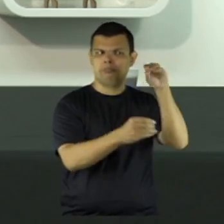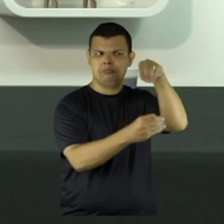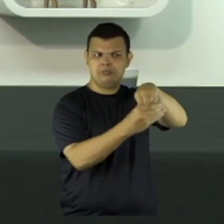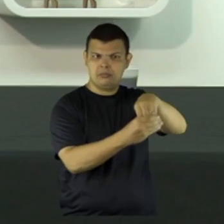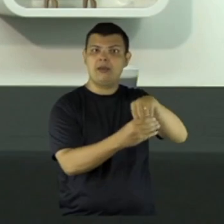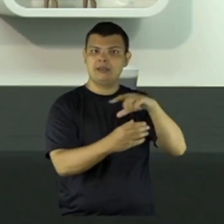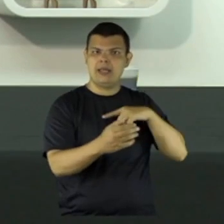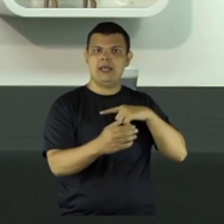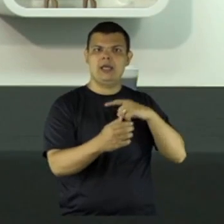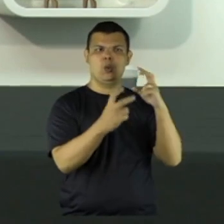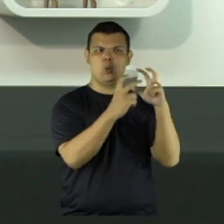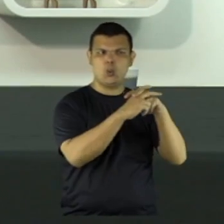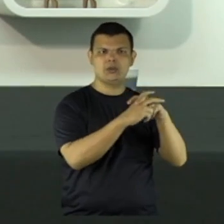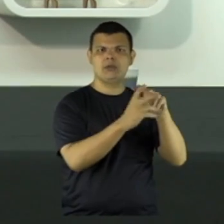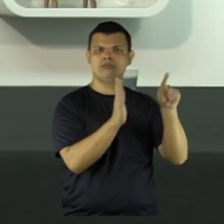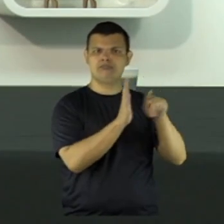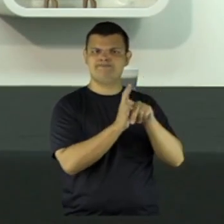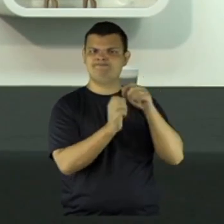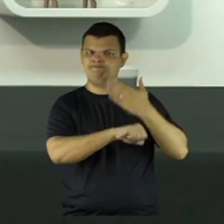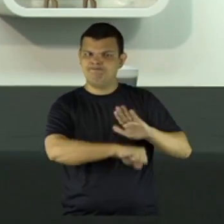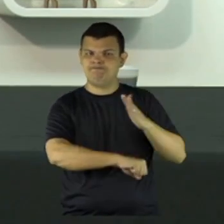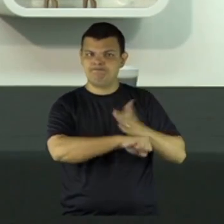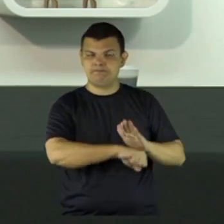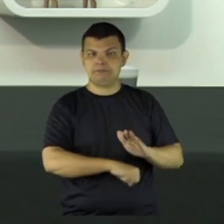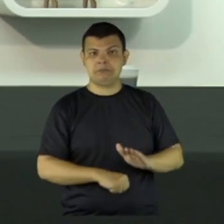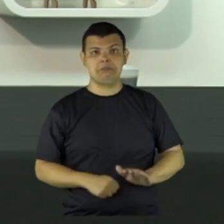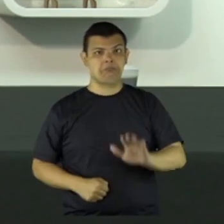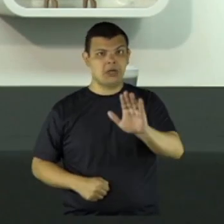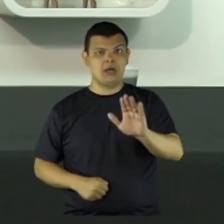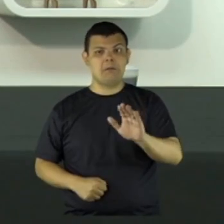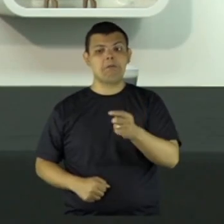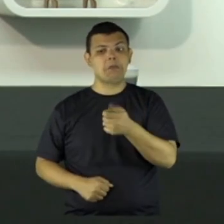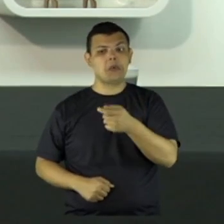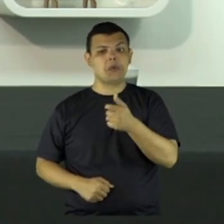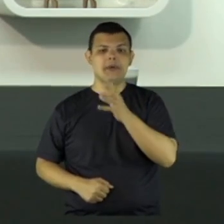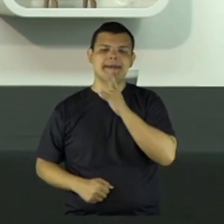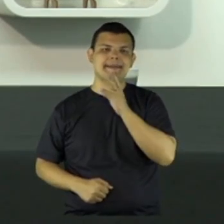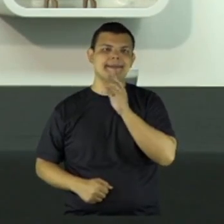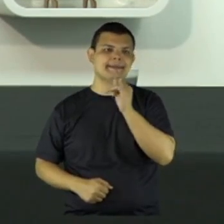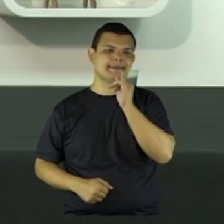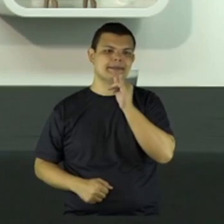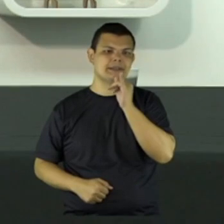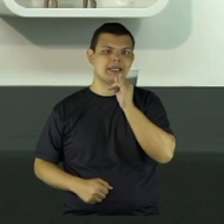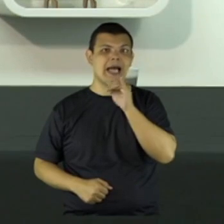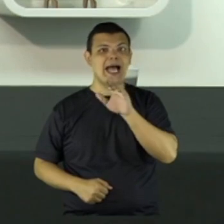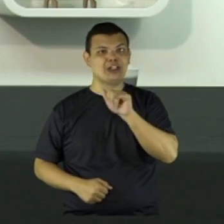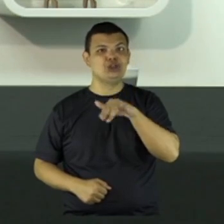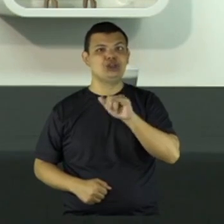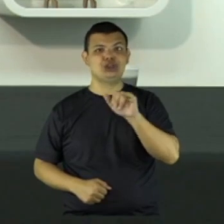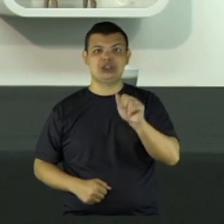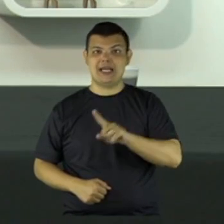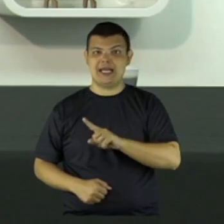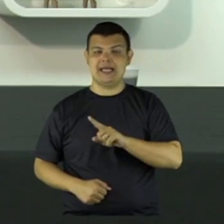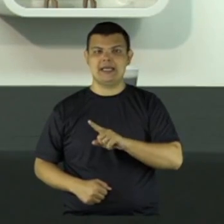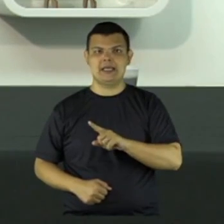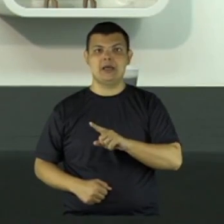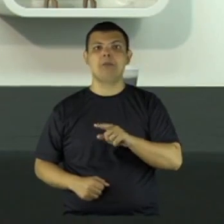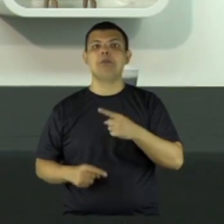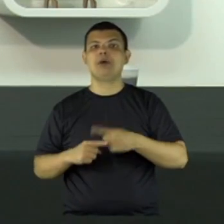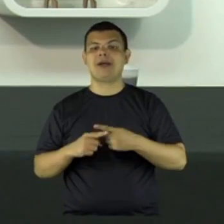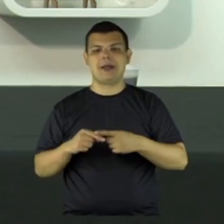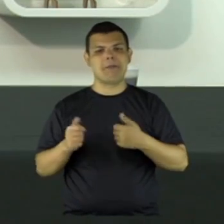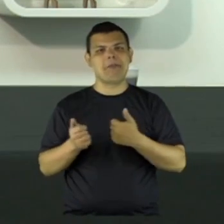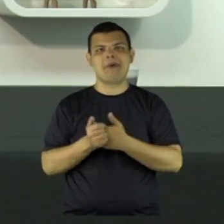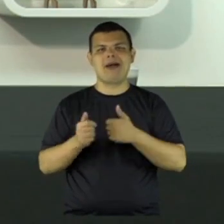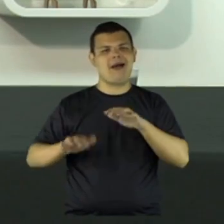luta, mas pouca gente deve ter ouvido falar, por exemplo, no ladijá, que é uma luta lá do